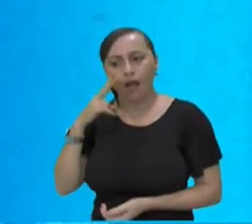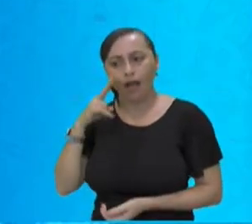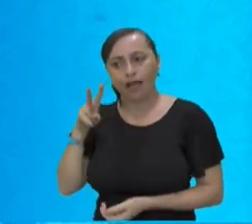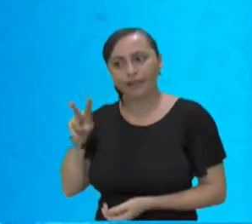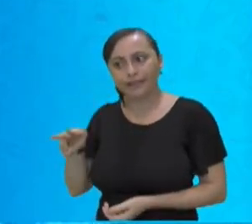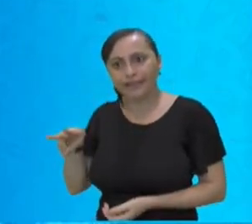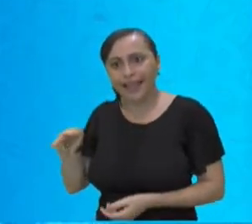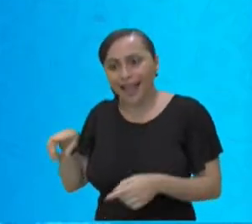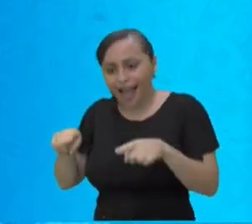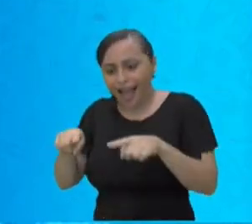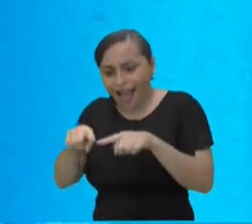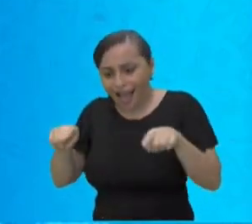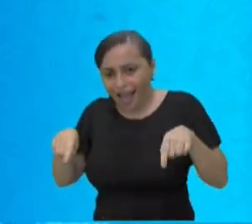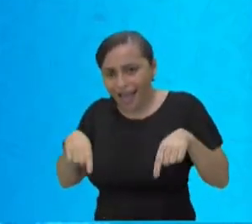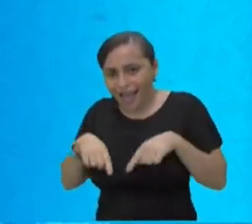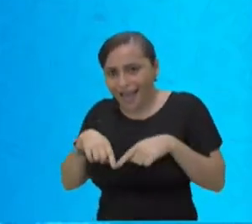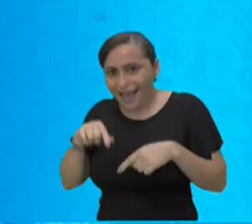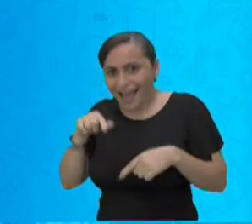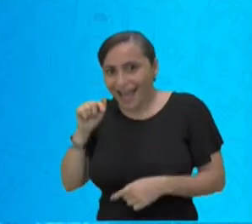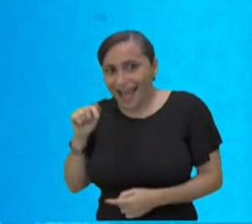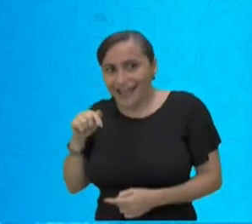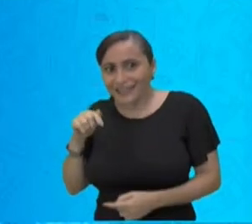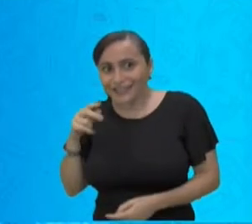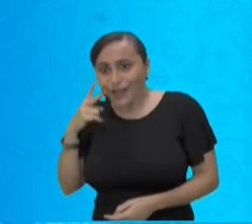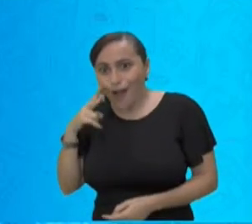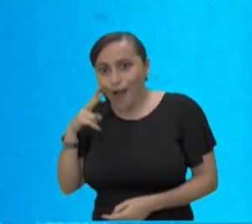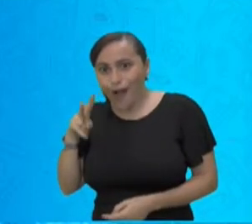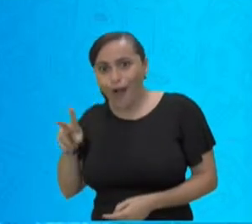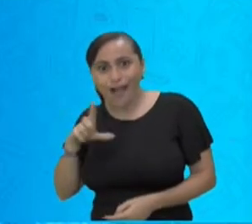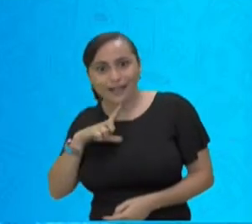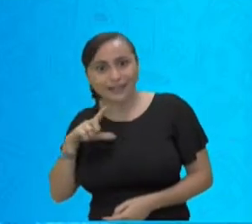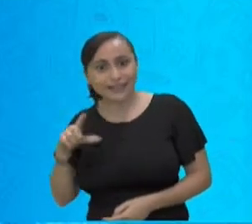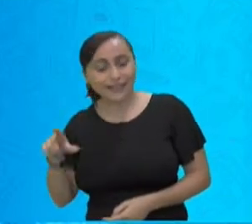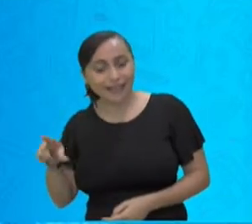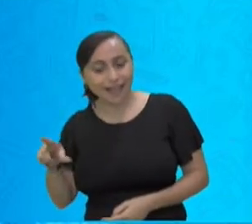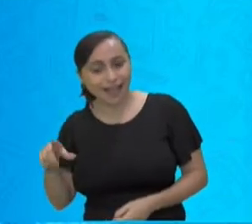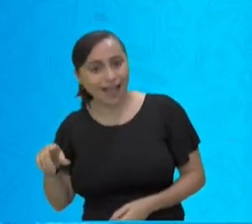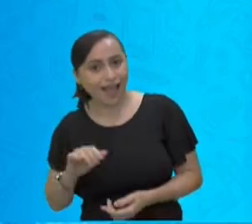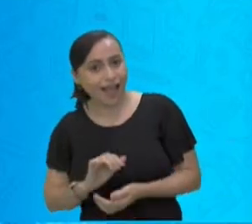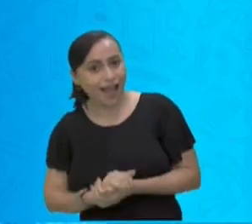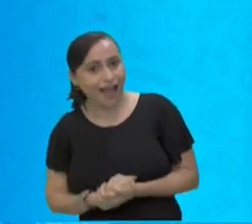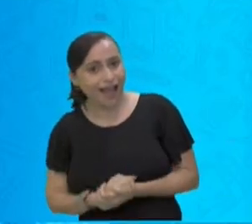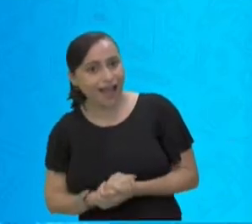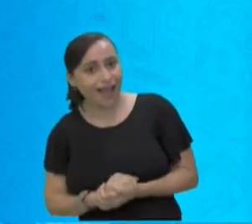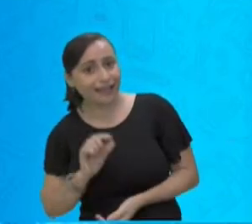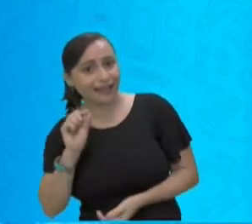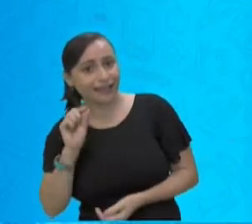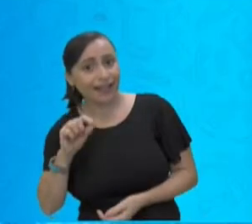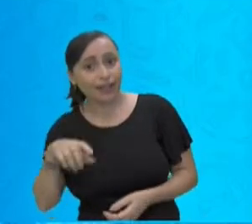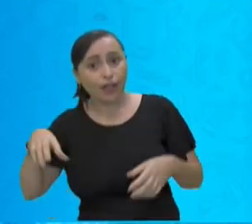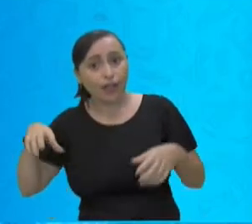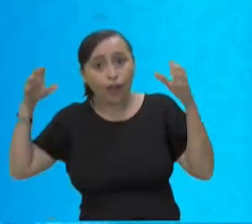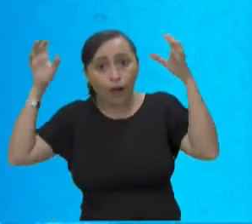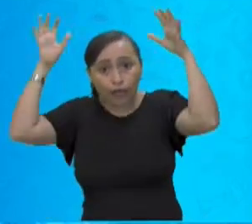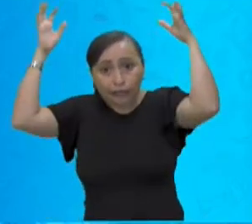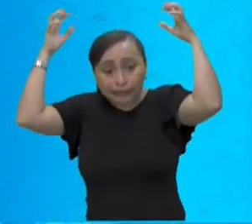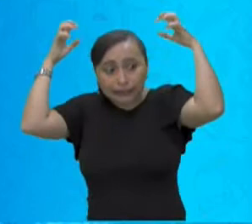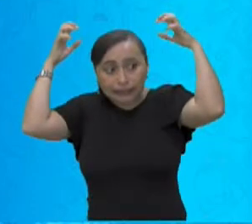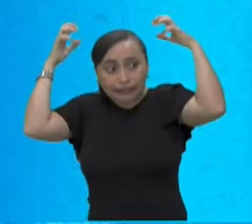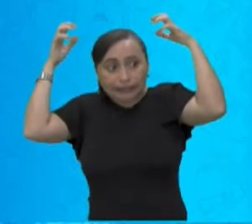minha caixa Olha quem tá aqui gente esse aqui é um monstro das cores